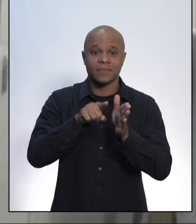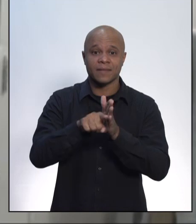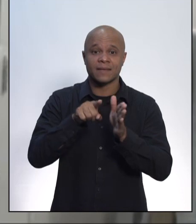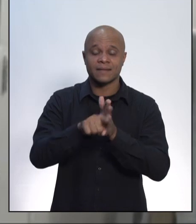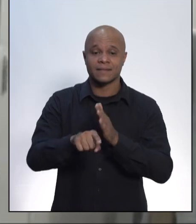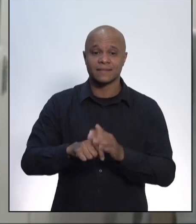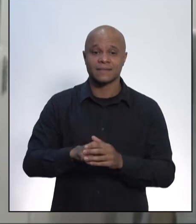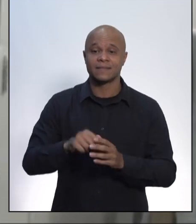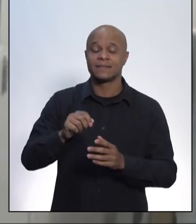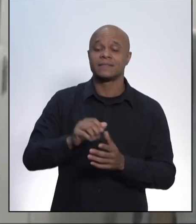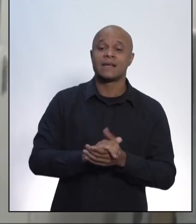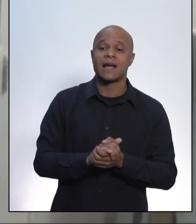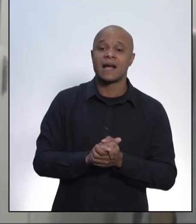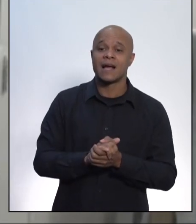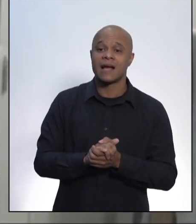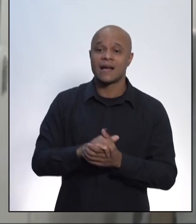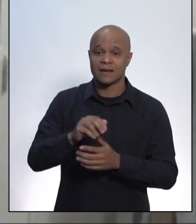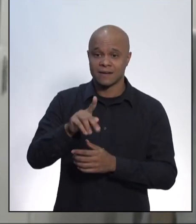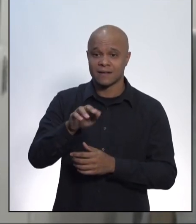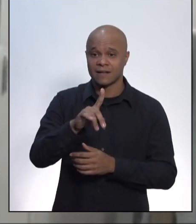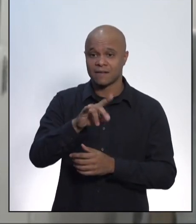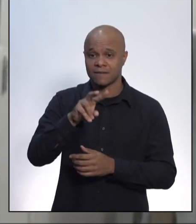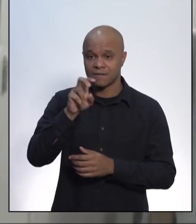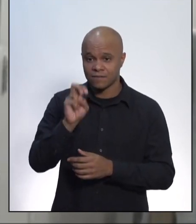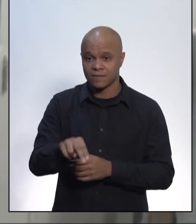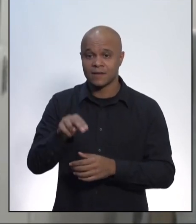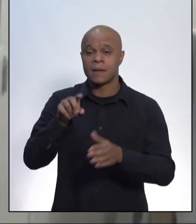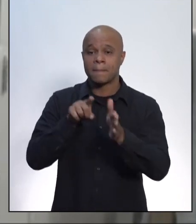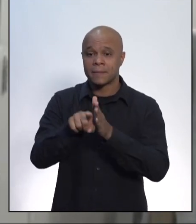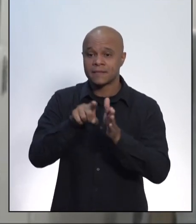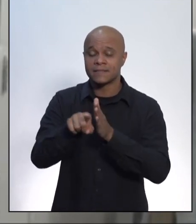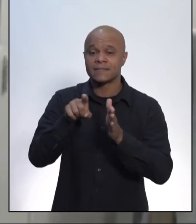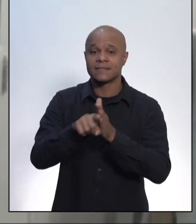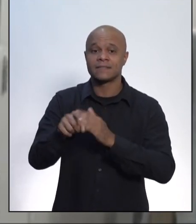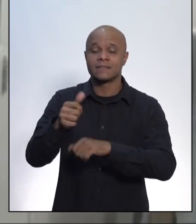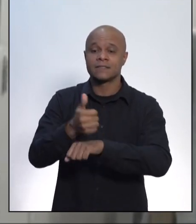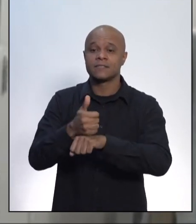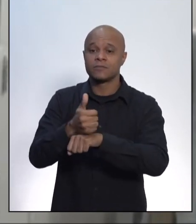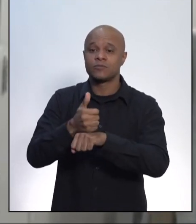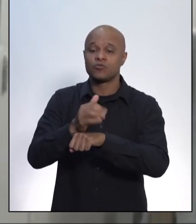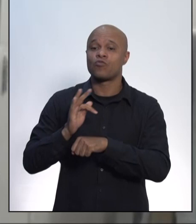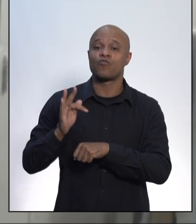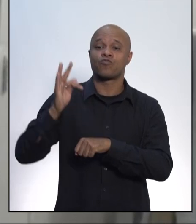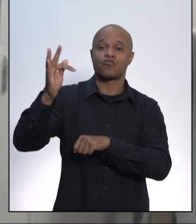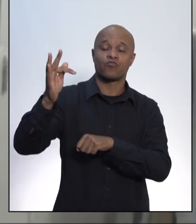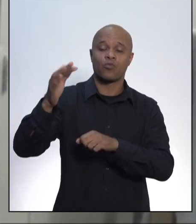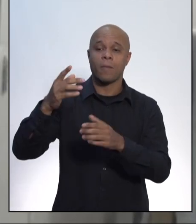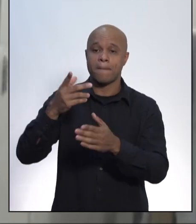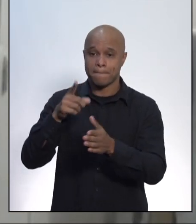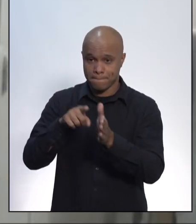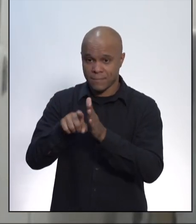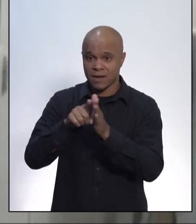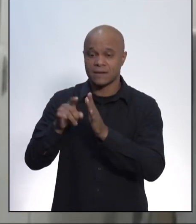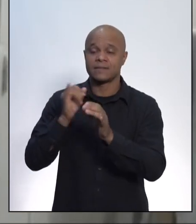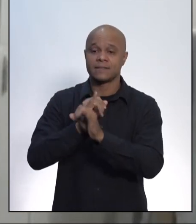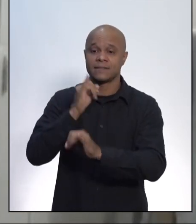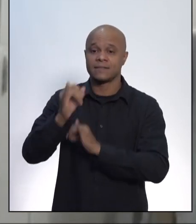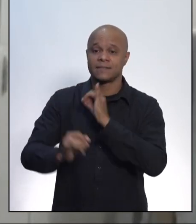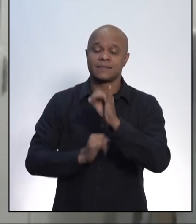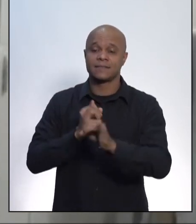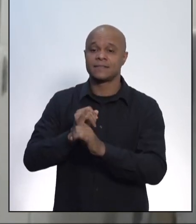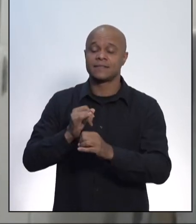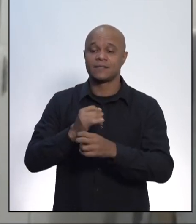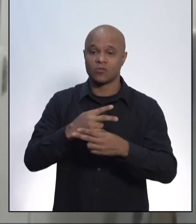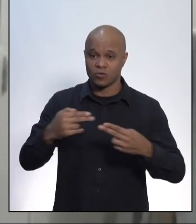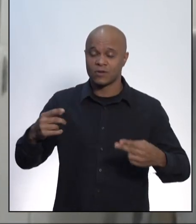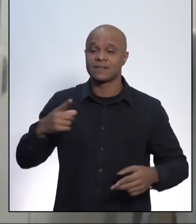profissões. Kevin, oi Kevin. É bacana você pesquisar, Kevin, sobre as profissões do futuro, né? Existe muita matéria na internet que